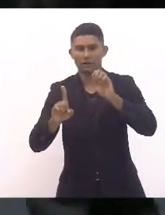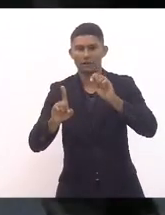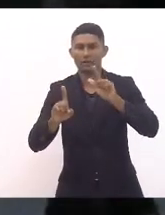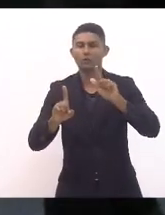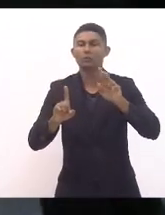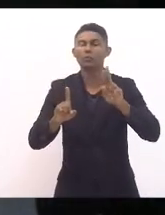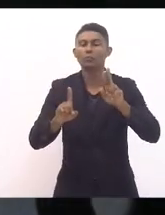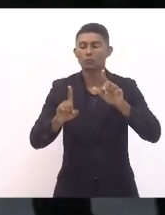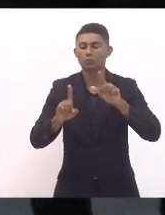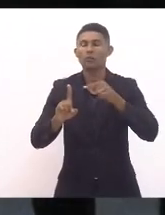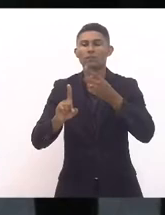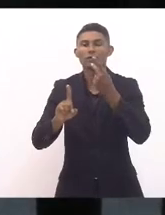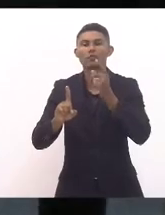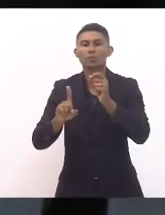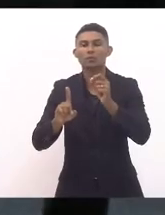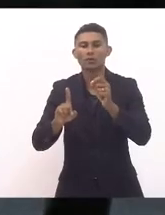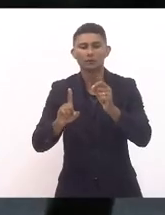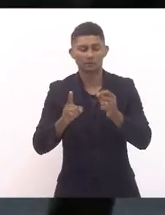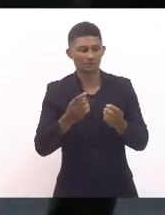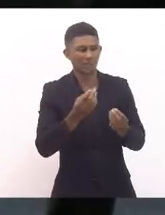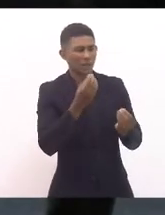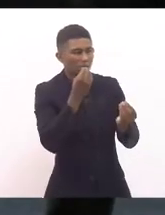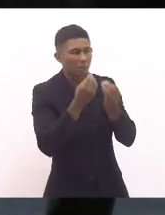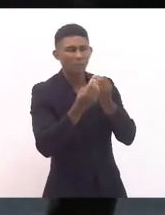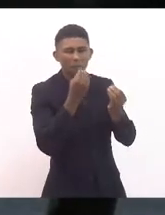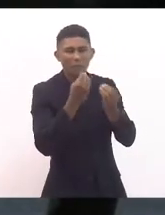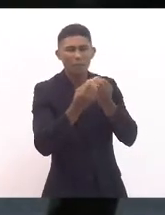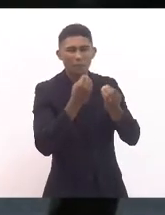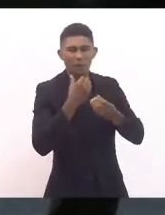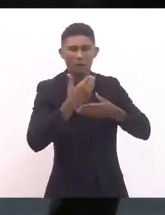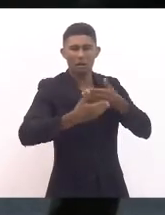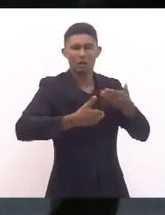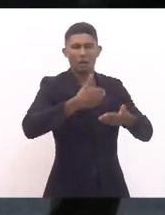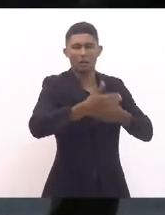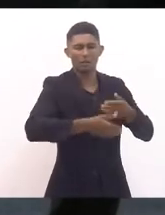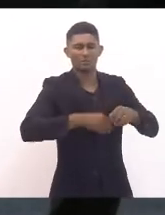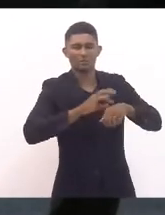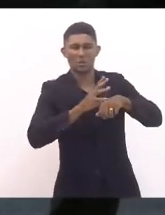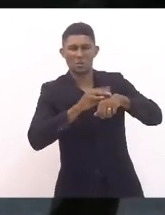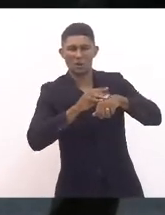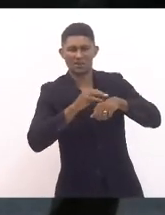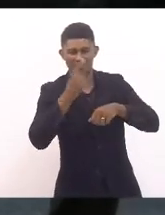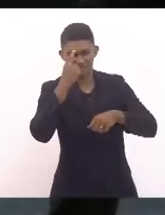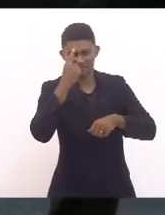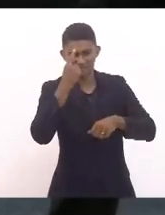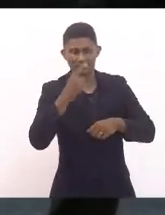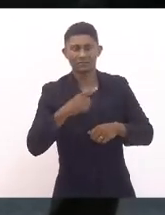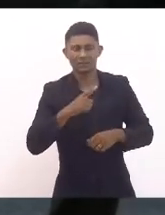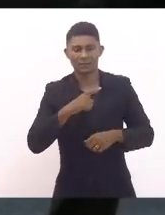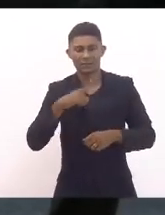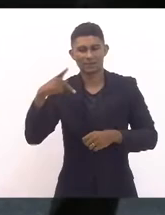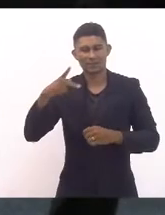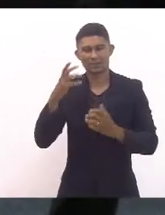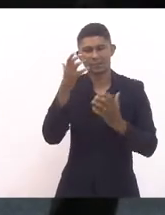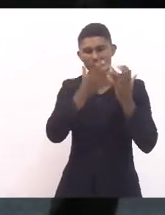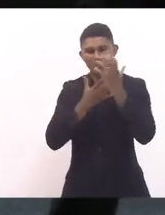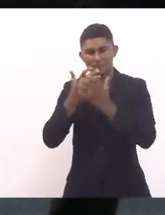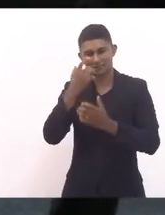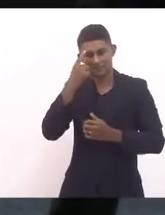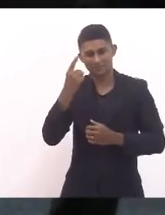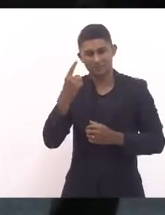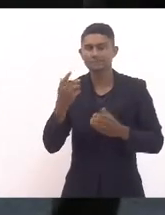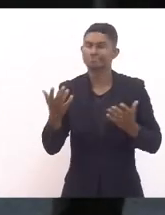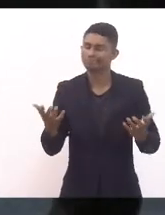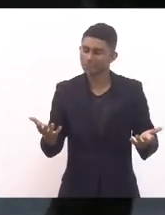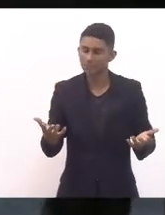entra pela boca, né? Parafraseando a música dele. Então,